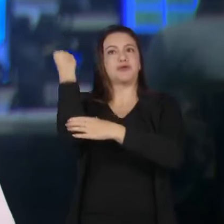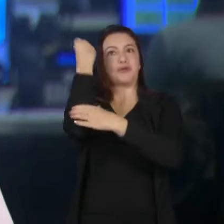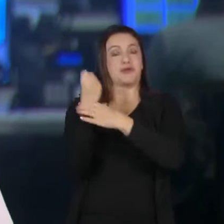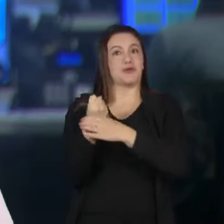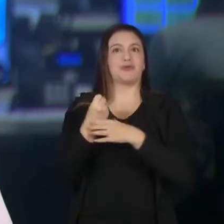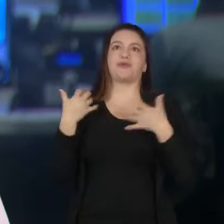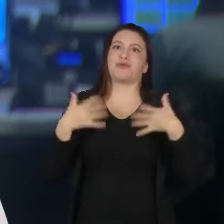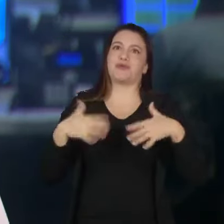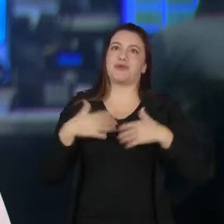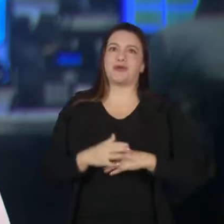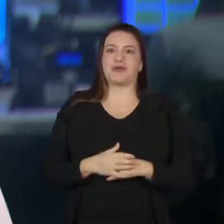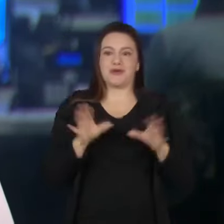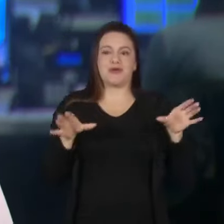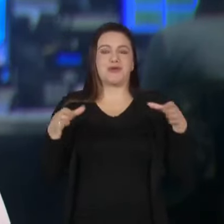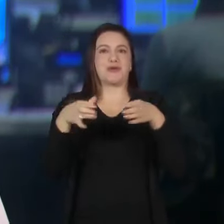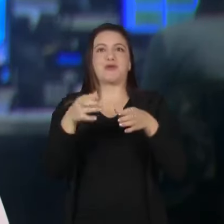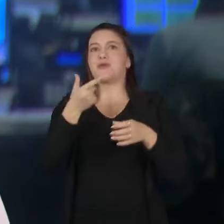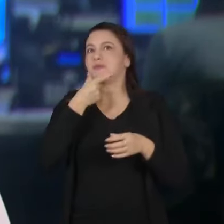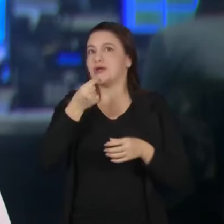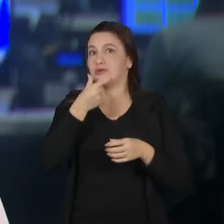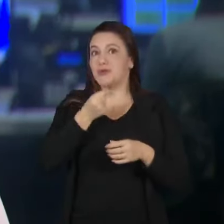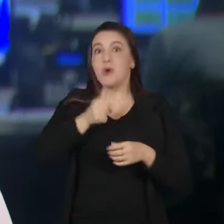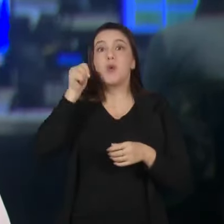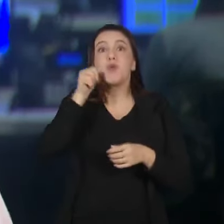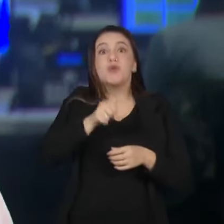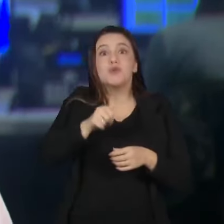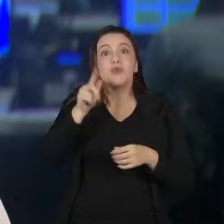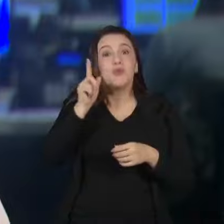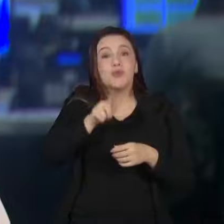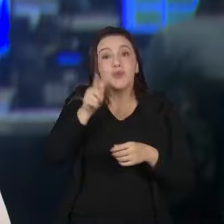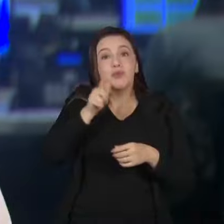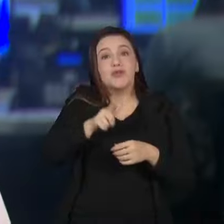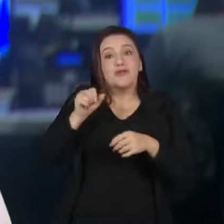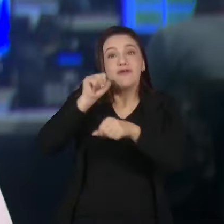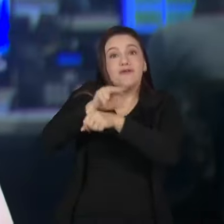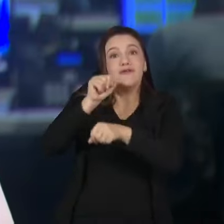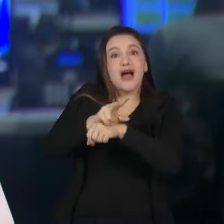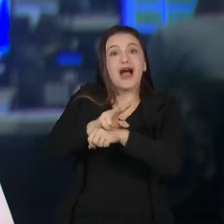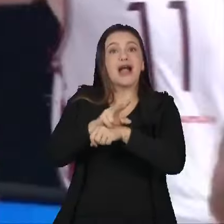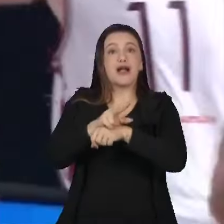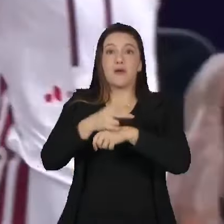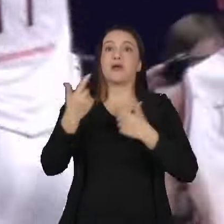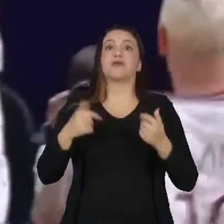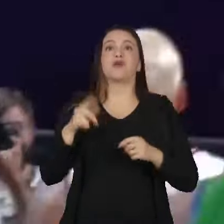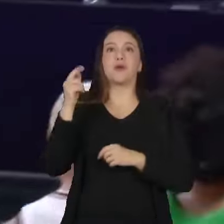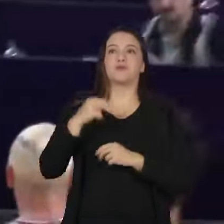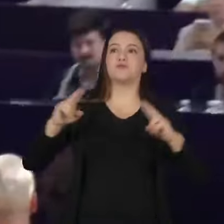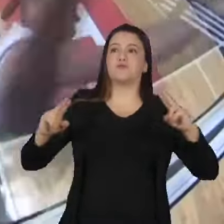seleção masculina conquistou vaga para os Jogos Olímpicos de Paris.